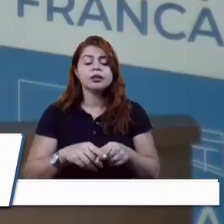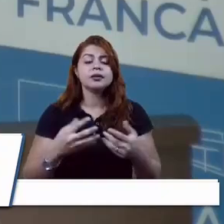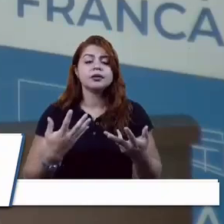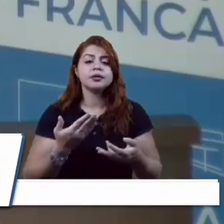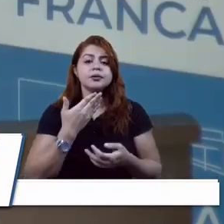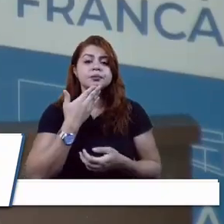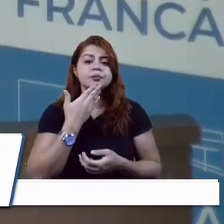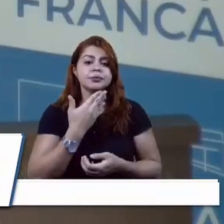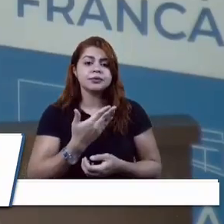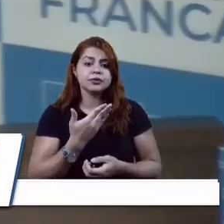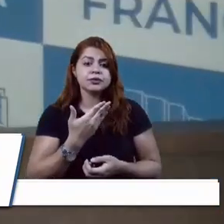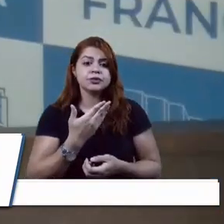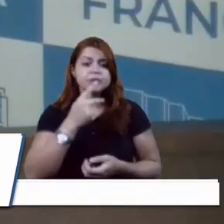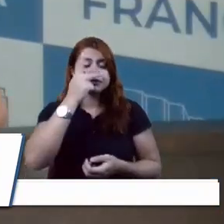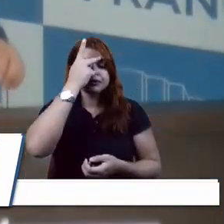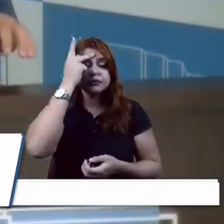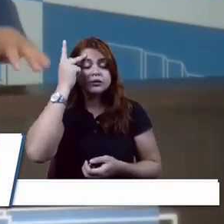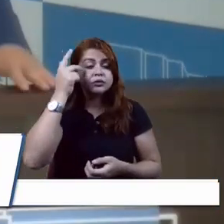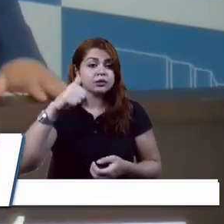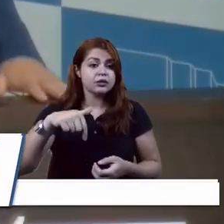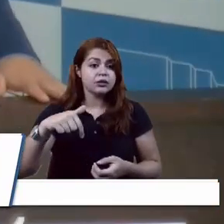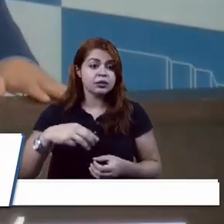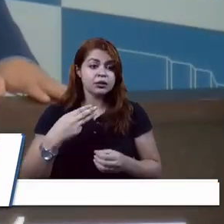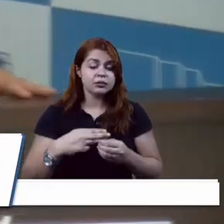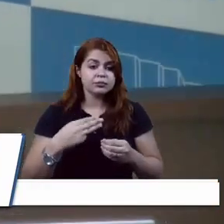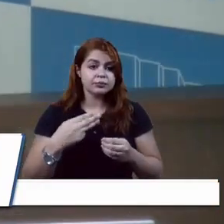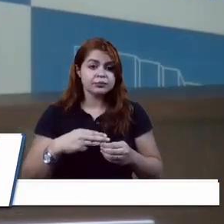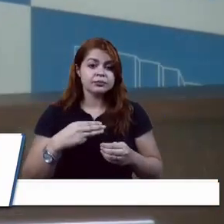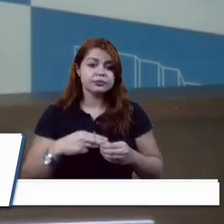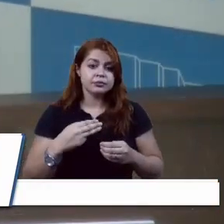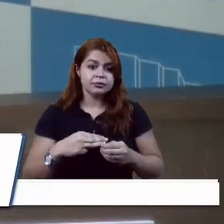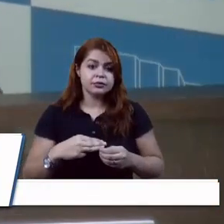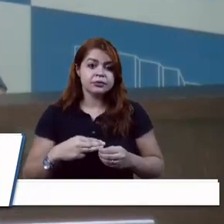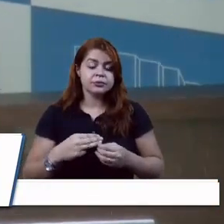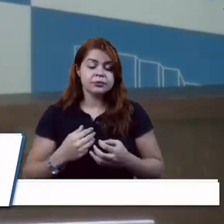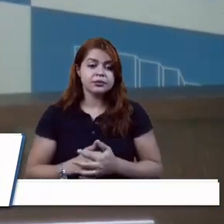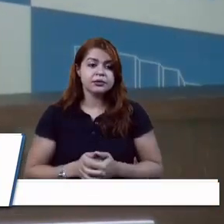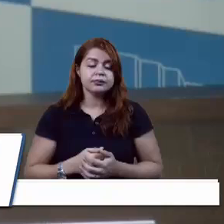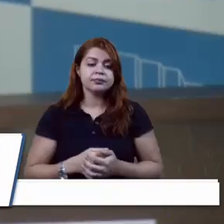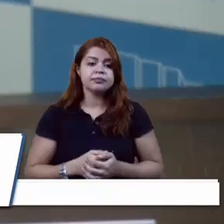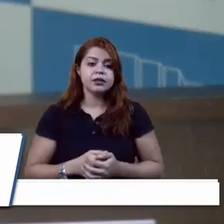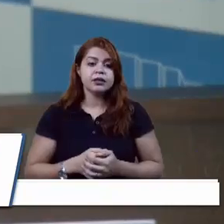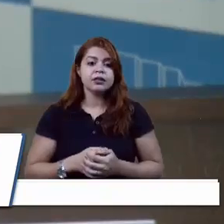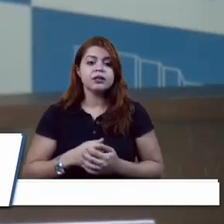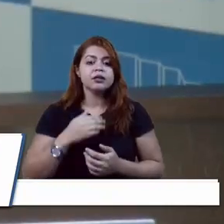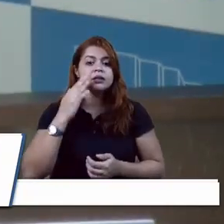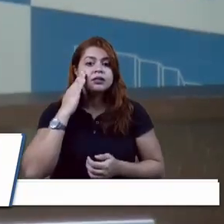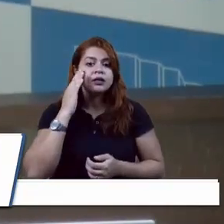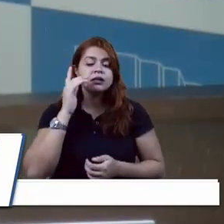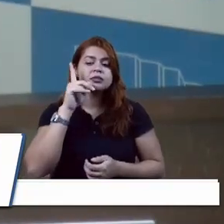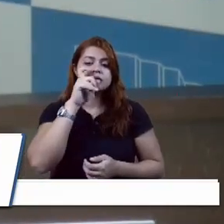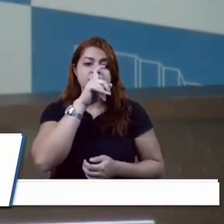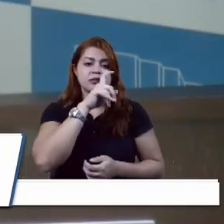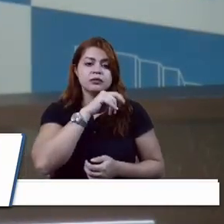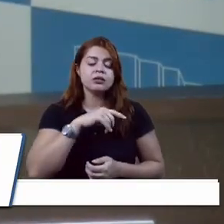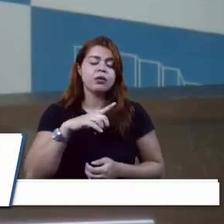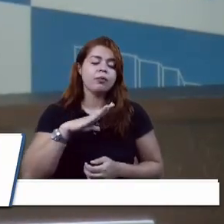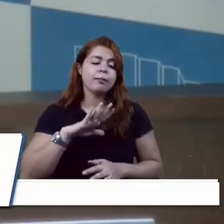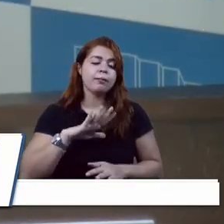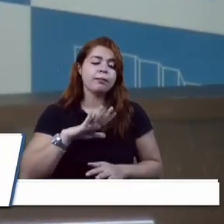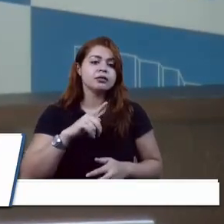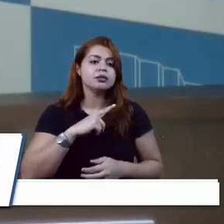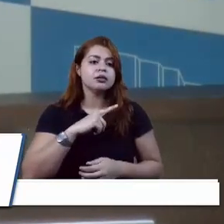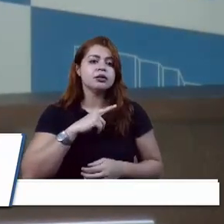difícil, porque tem algumas vagas que estão saindo de internação, Donizete, e os